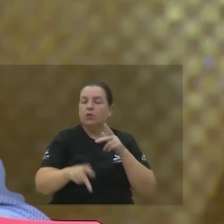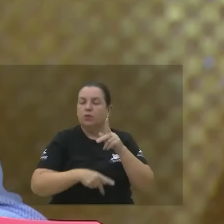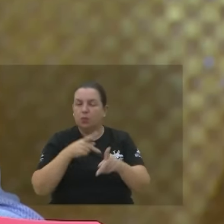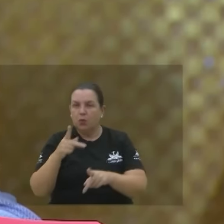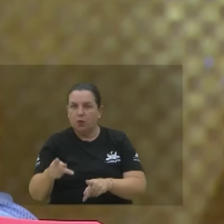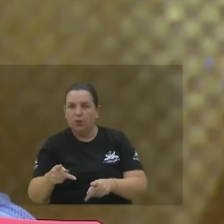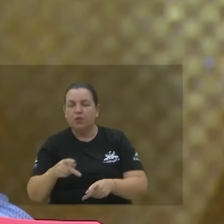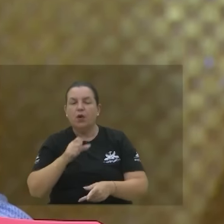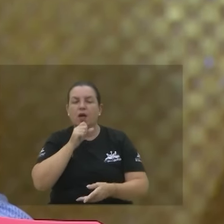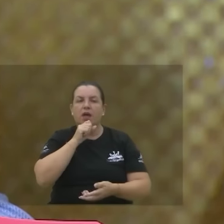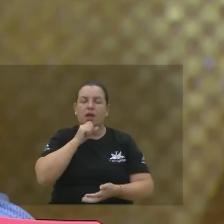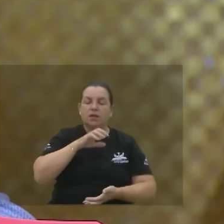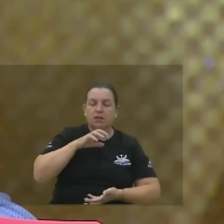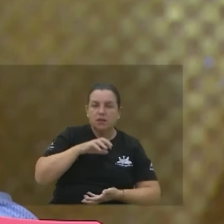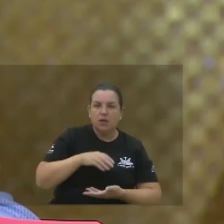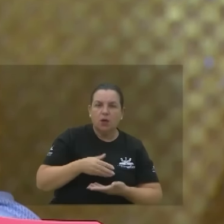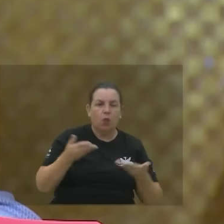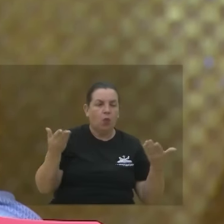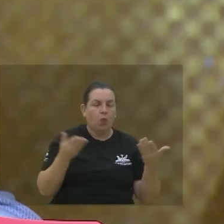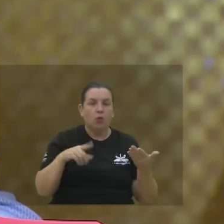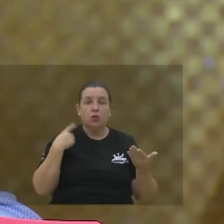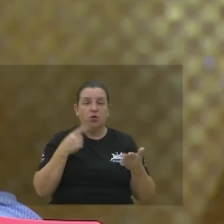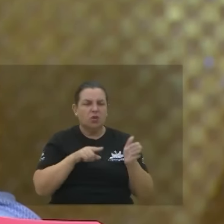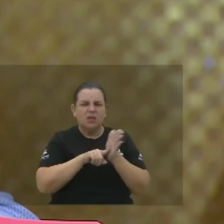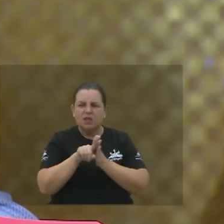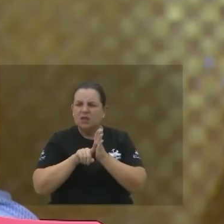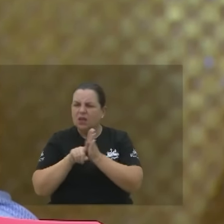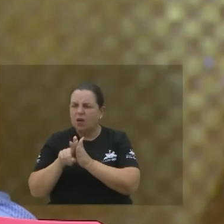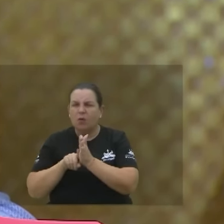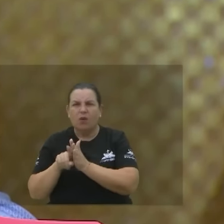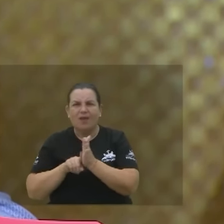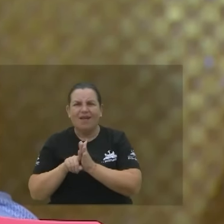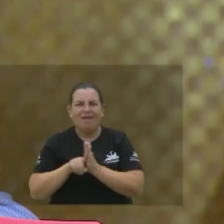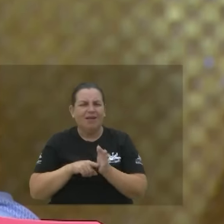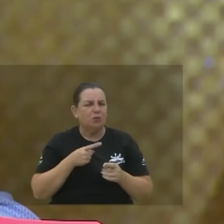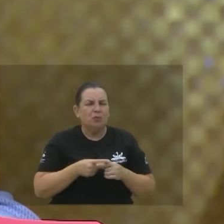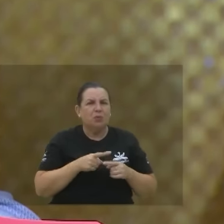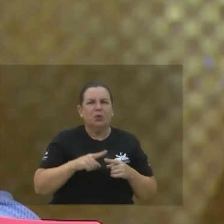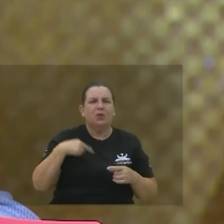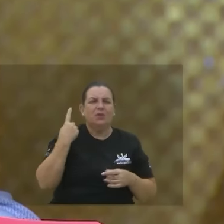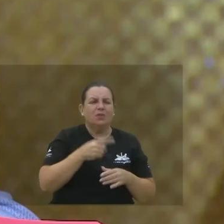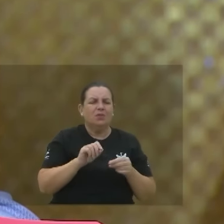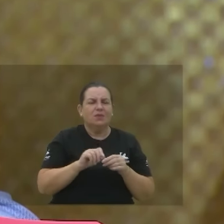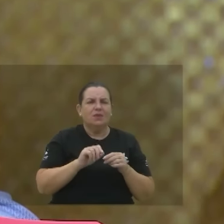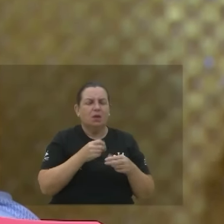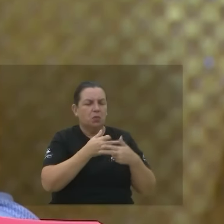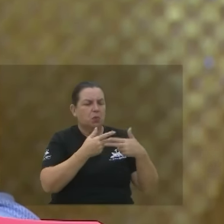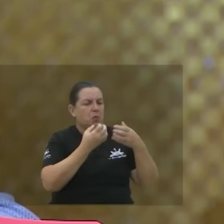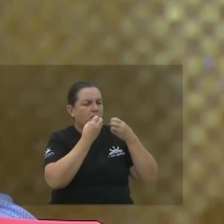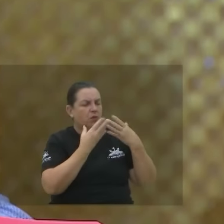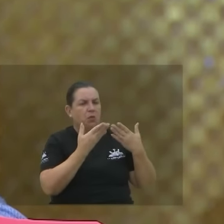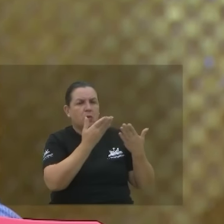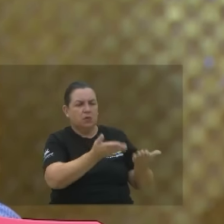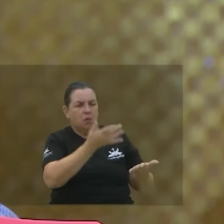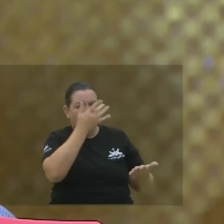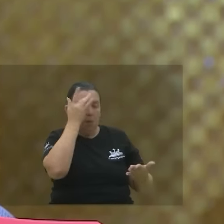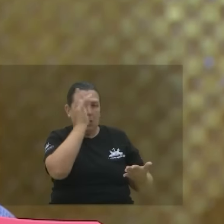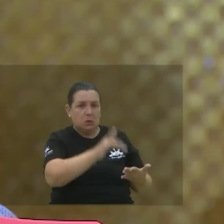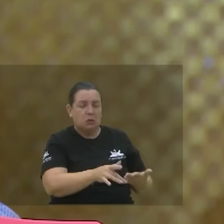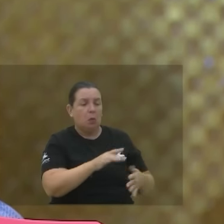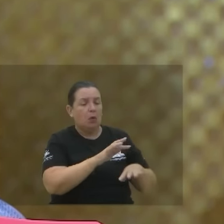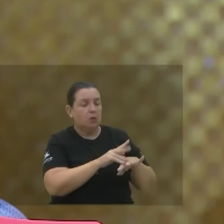anciãos, hoje estamos sendo interrogados por termos feito o bem a um enfermo